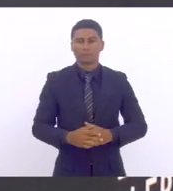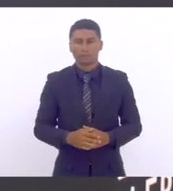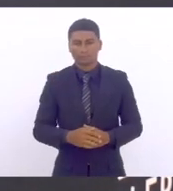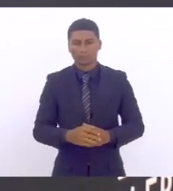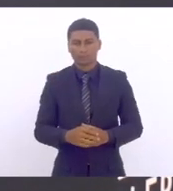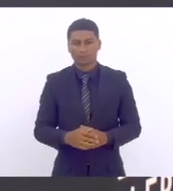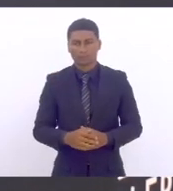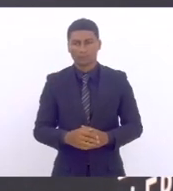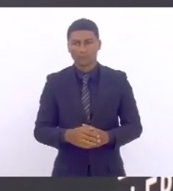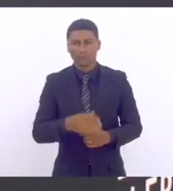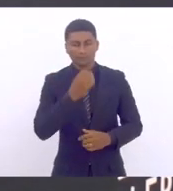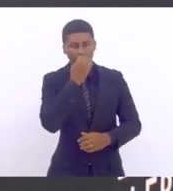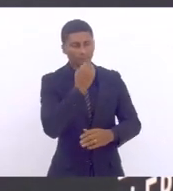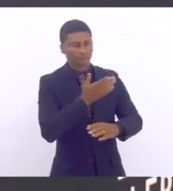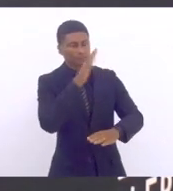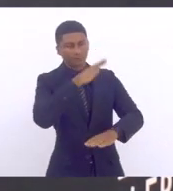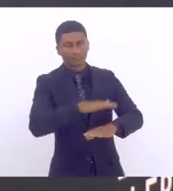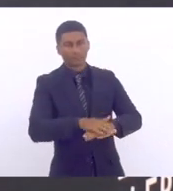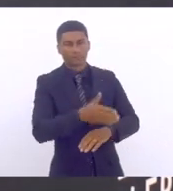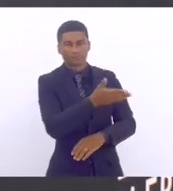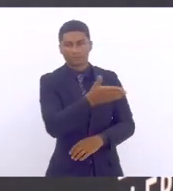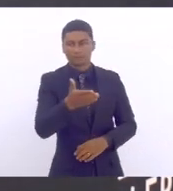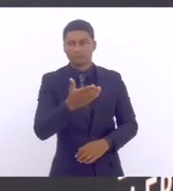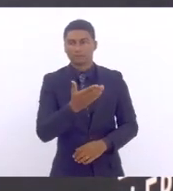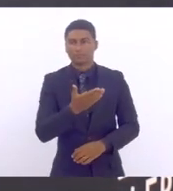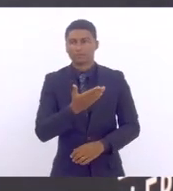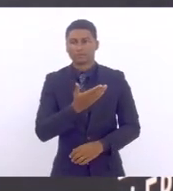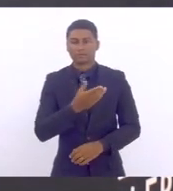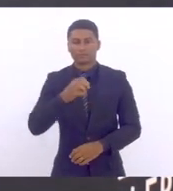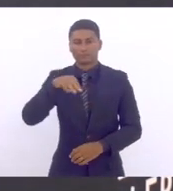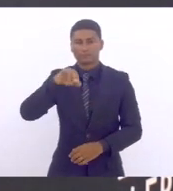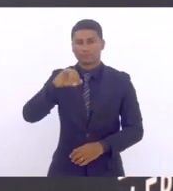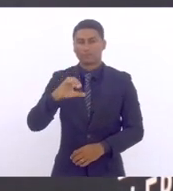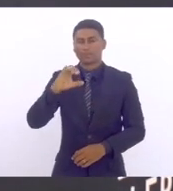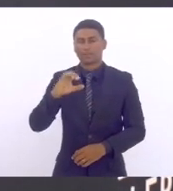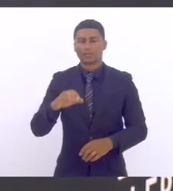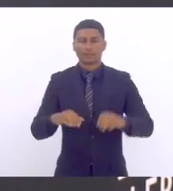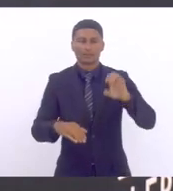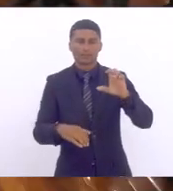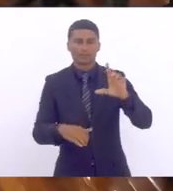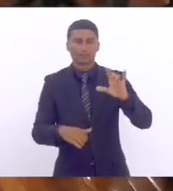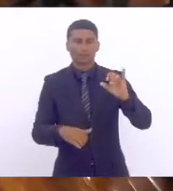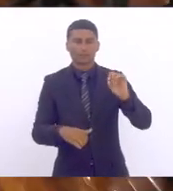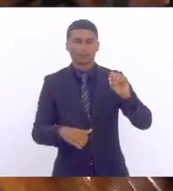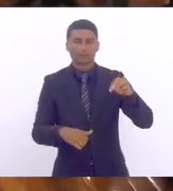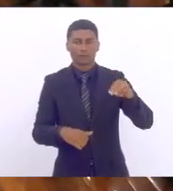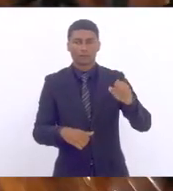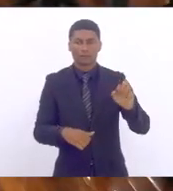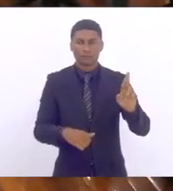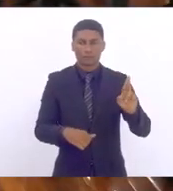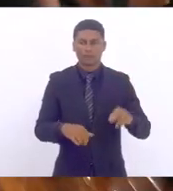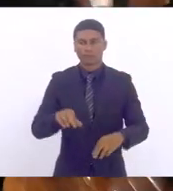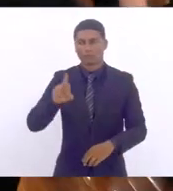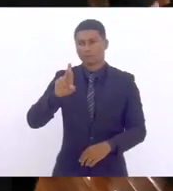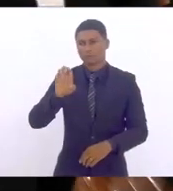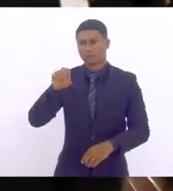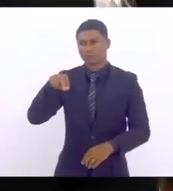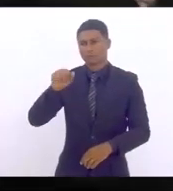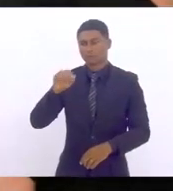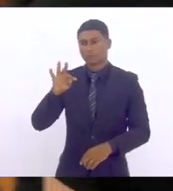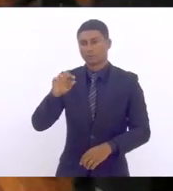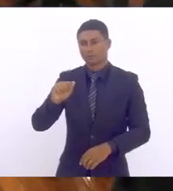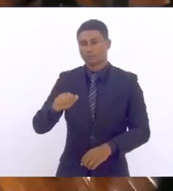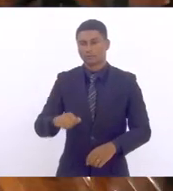Boa tarde, colegas Mink, Leomar, enfim, Renata, Valdec está ali